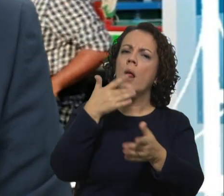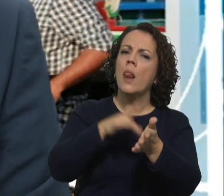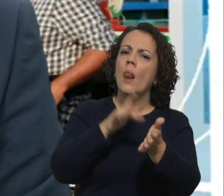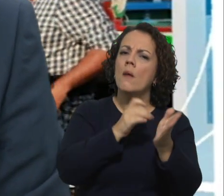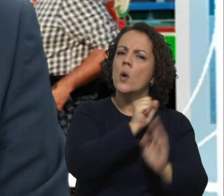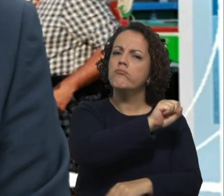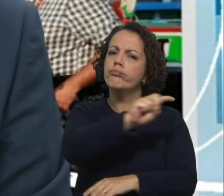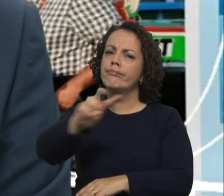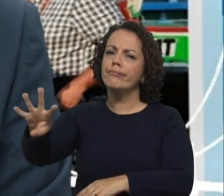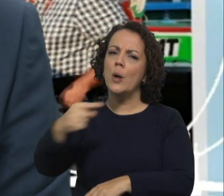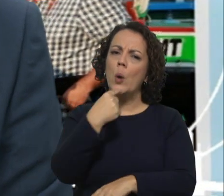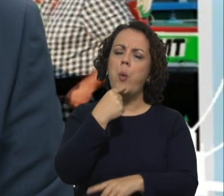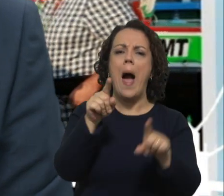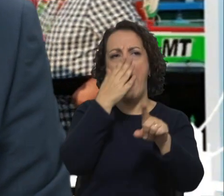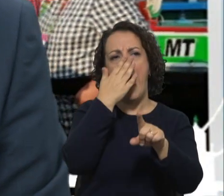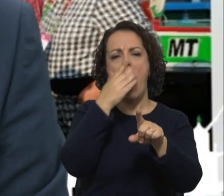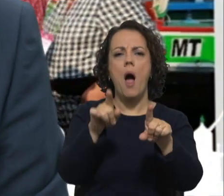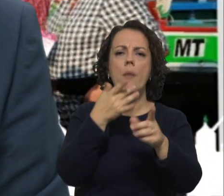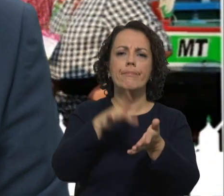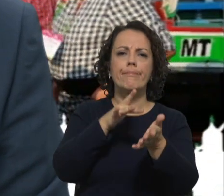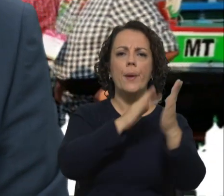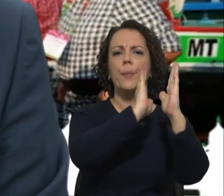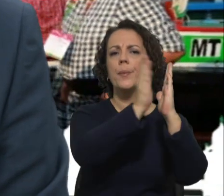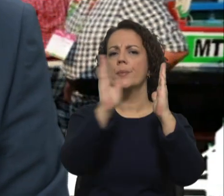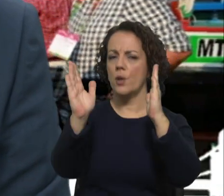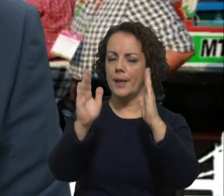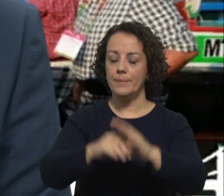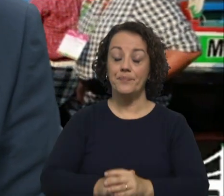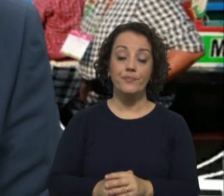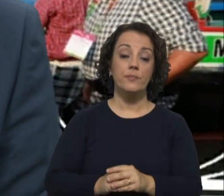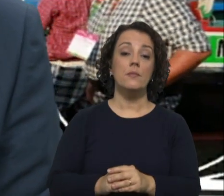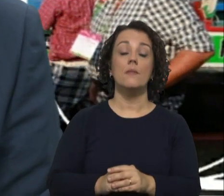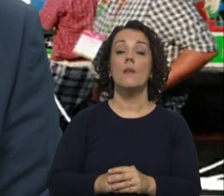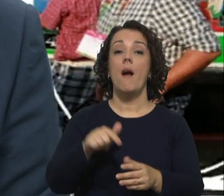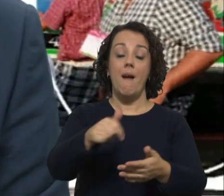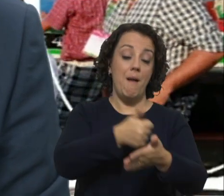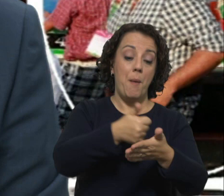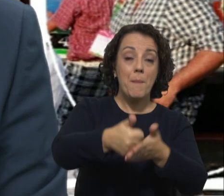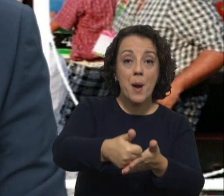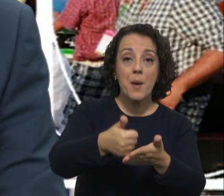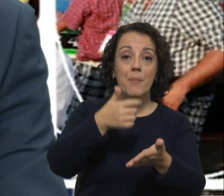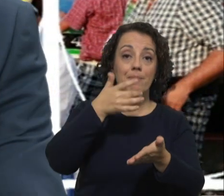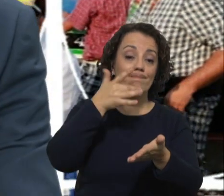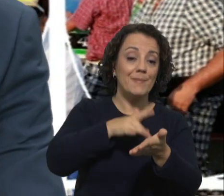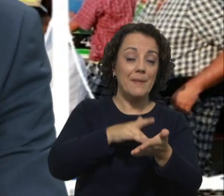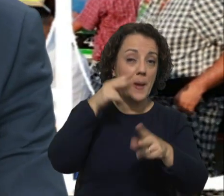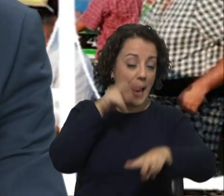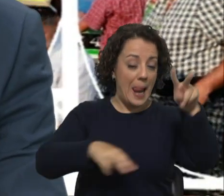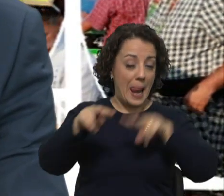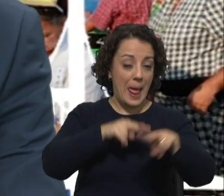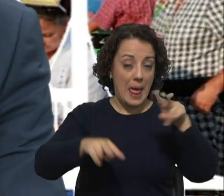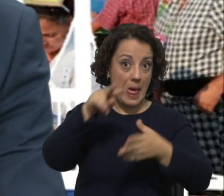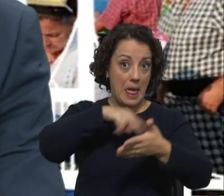um aspecto muito importante dos estudos bíblicos e um aspecto muito importante da leitura da Bíblia, de uma leitura correta da Bíblia,